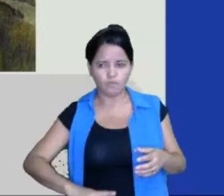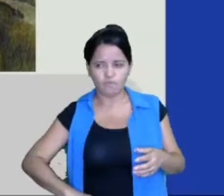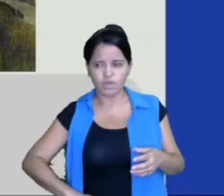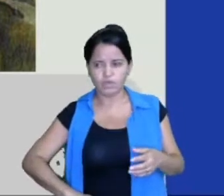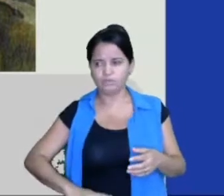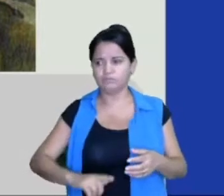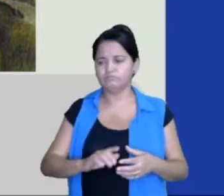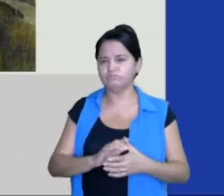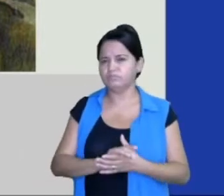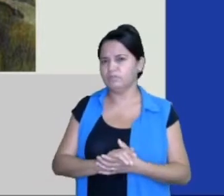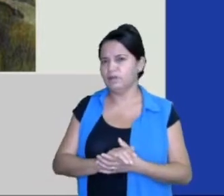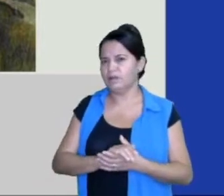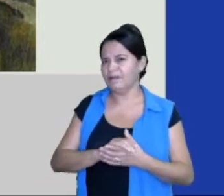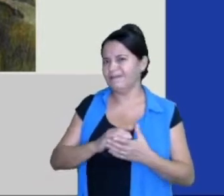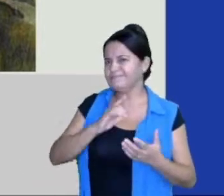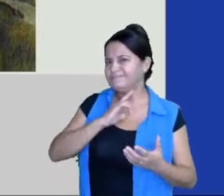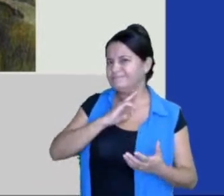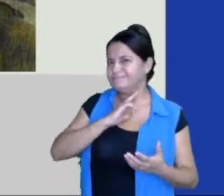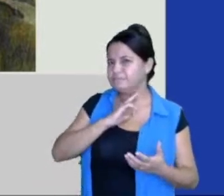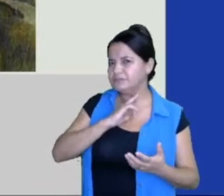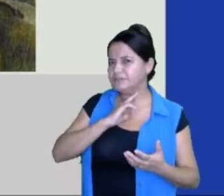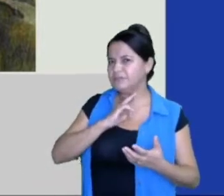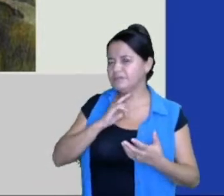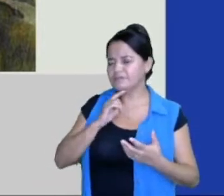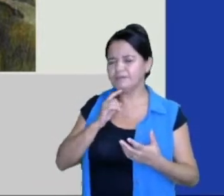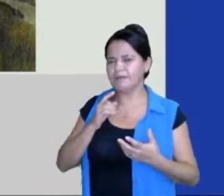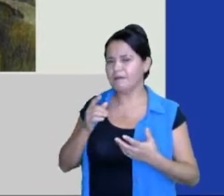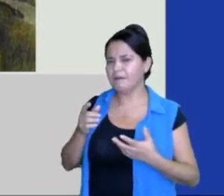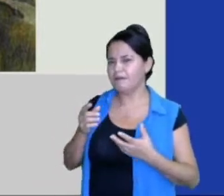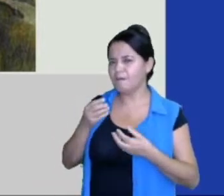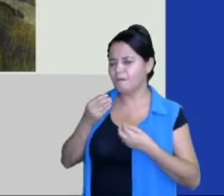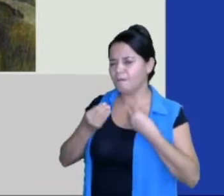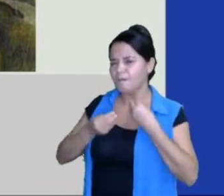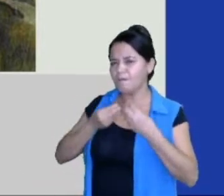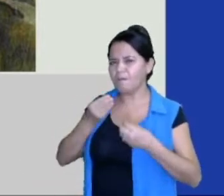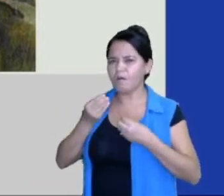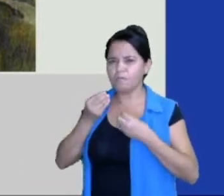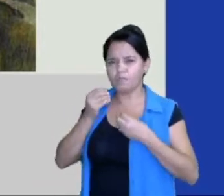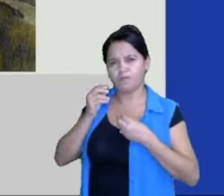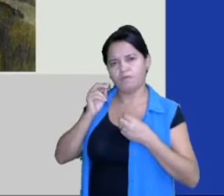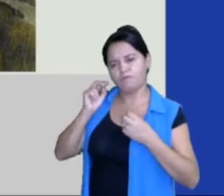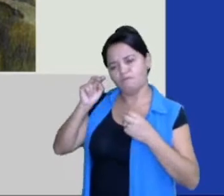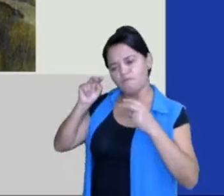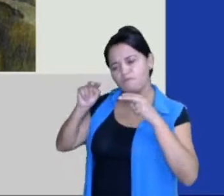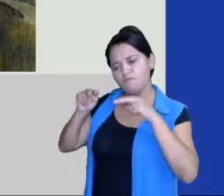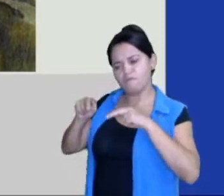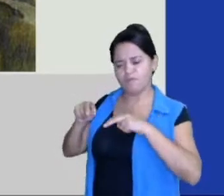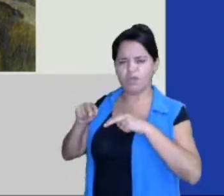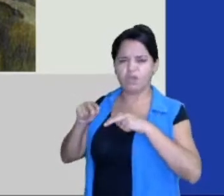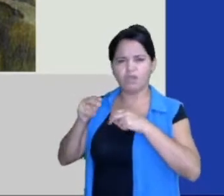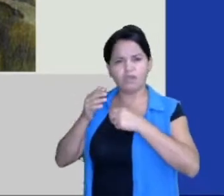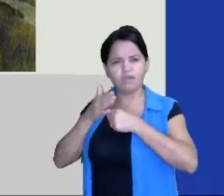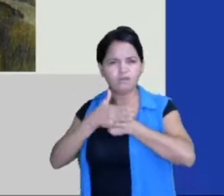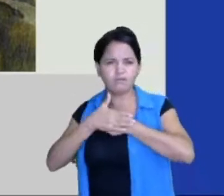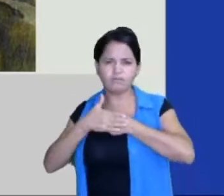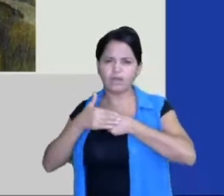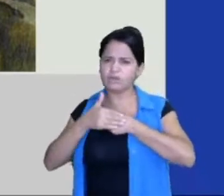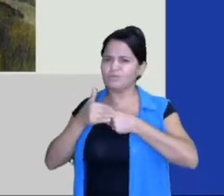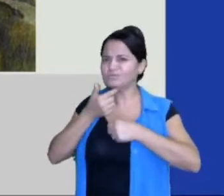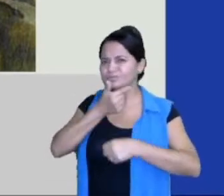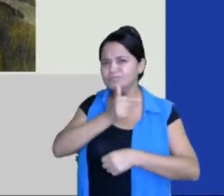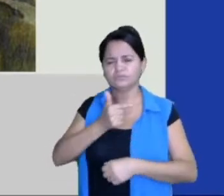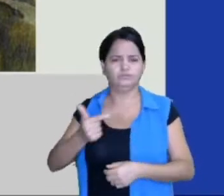em conta, né? Não tinham um olhar mais cuidadoso do seu rei, né? Do seu